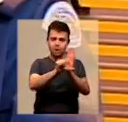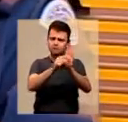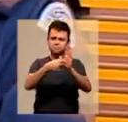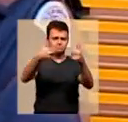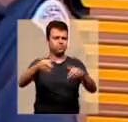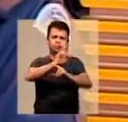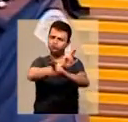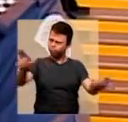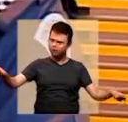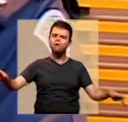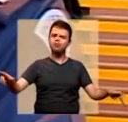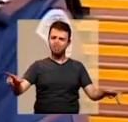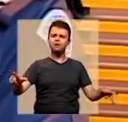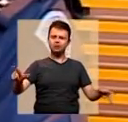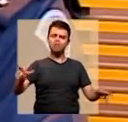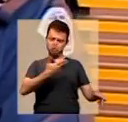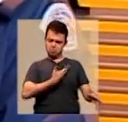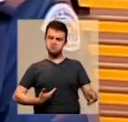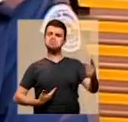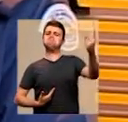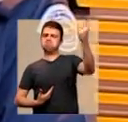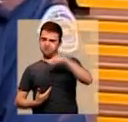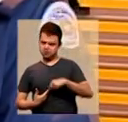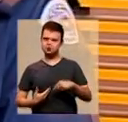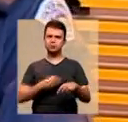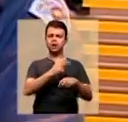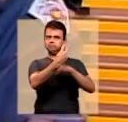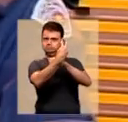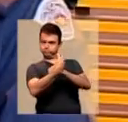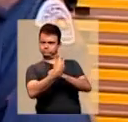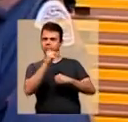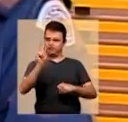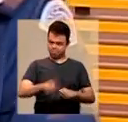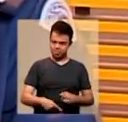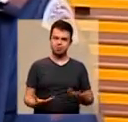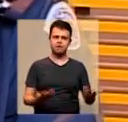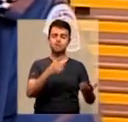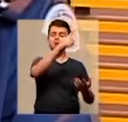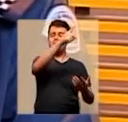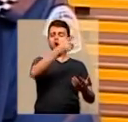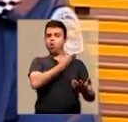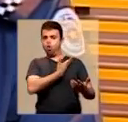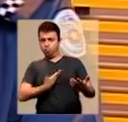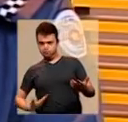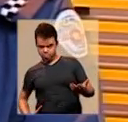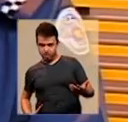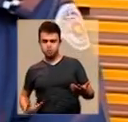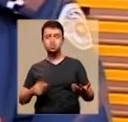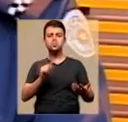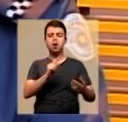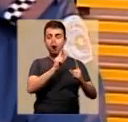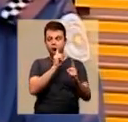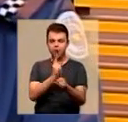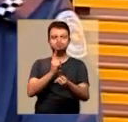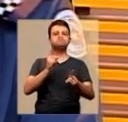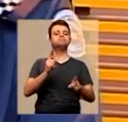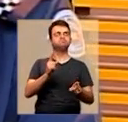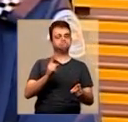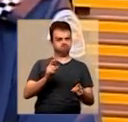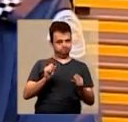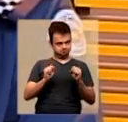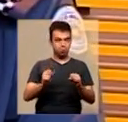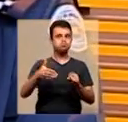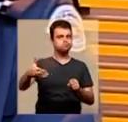porque eu não quero. Não, a Constituição, ela determina ao Estado esse poder de fiscalizar. E a omissão do Estado acarreta justamente a atuação do